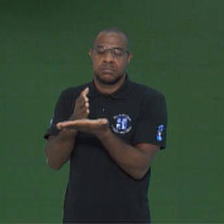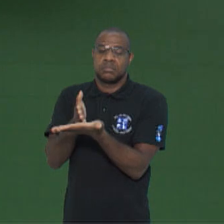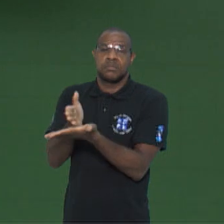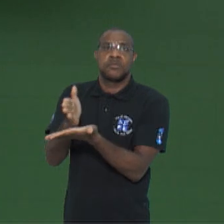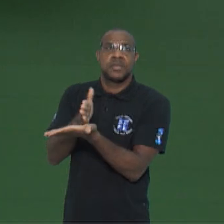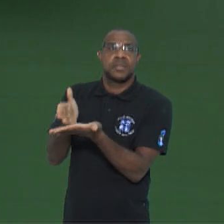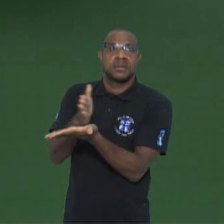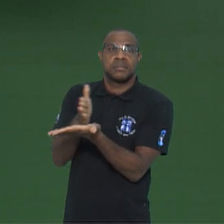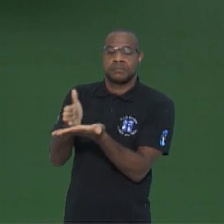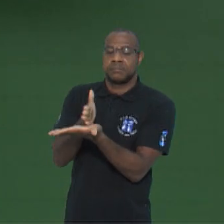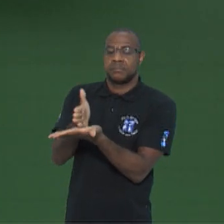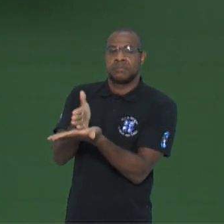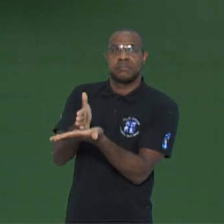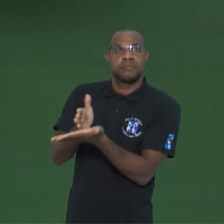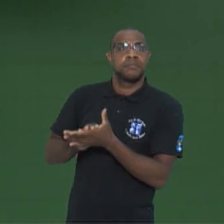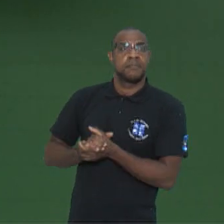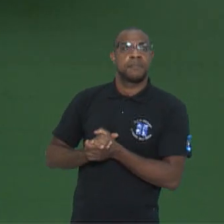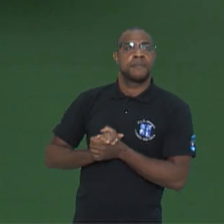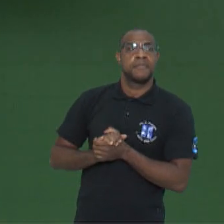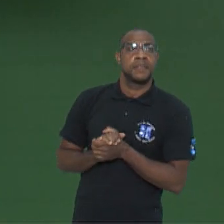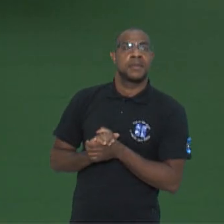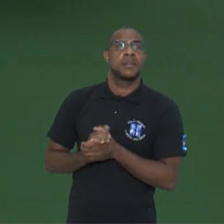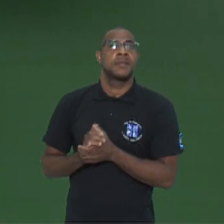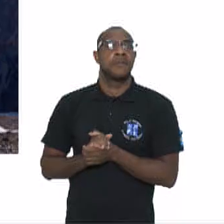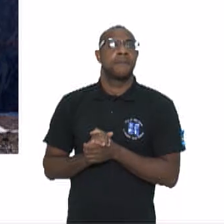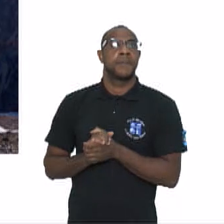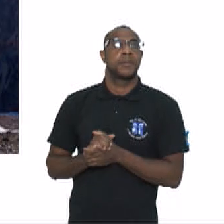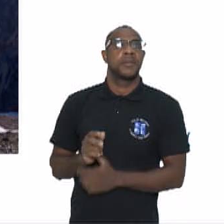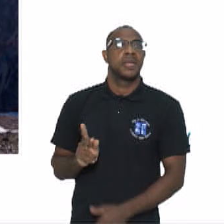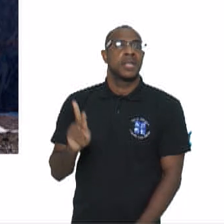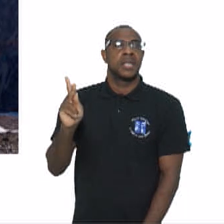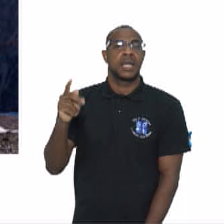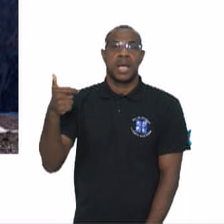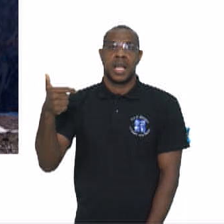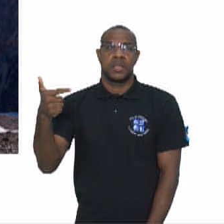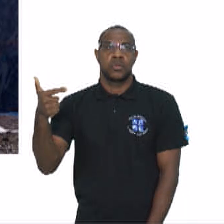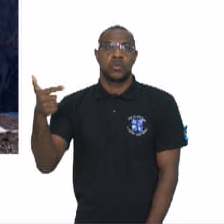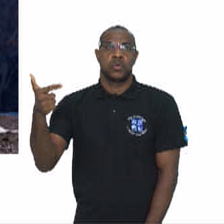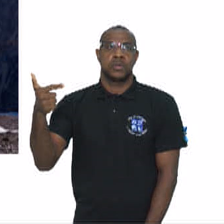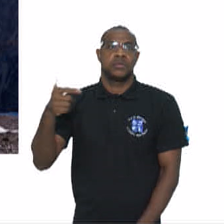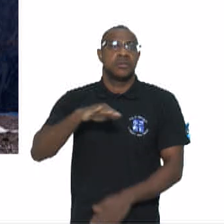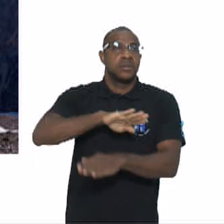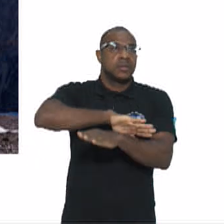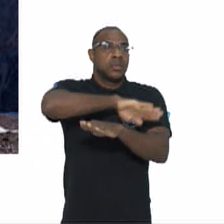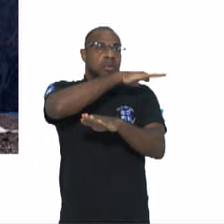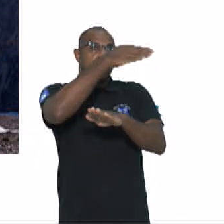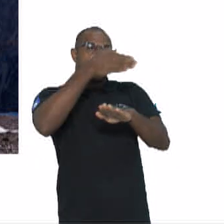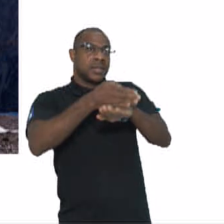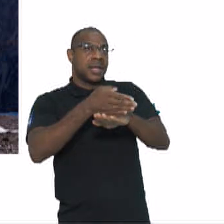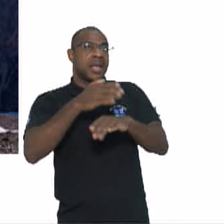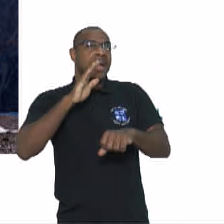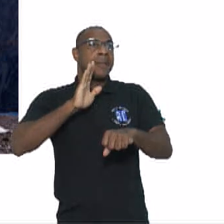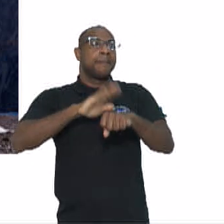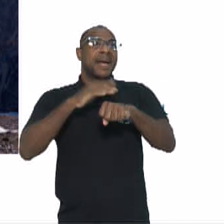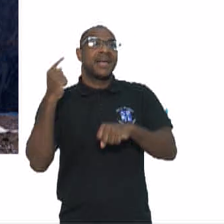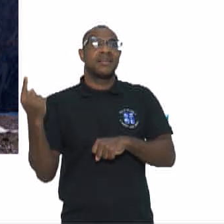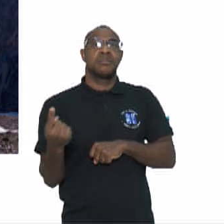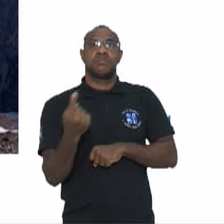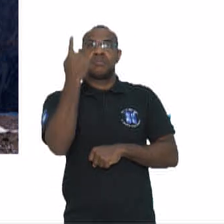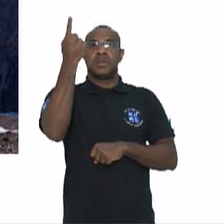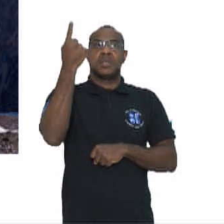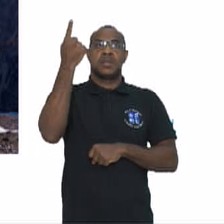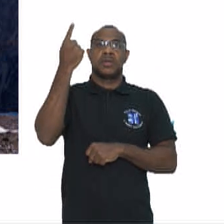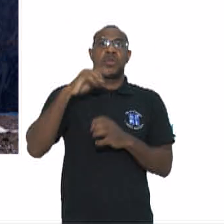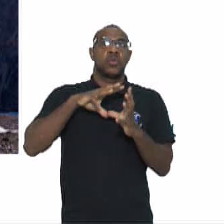como Cervino. O K2, então, tem 8.614 metros, é a segunda montanha mais alta do planeta